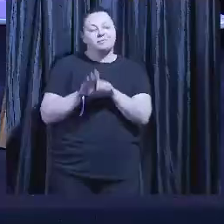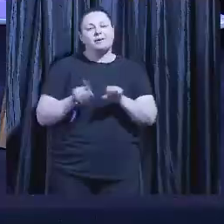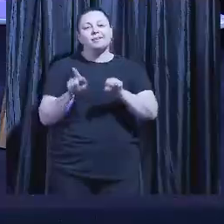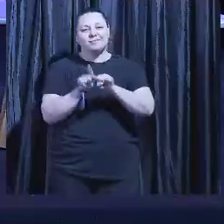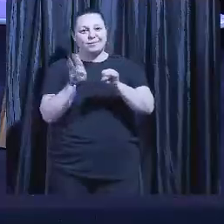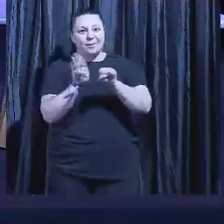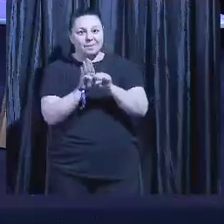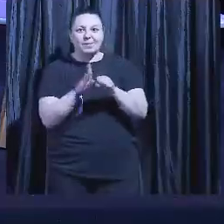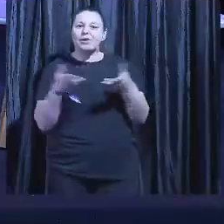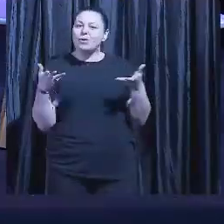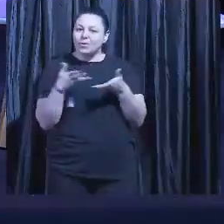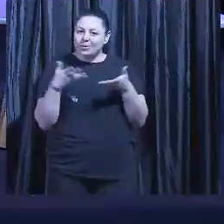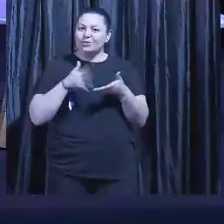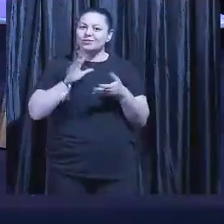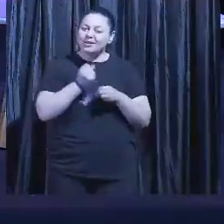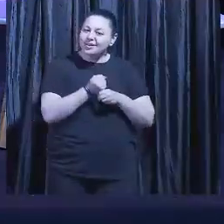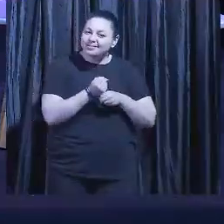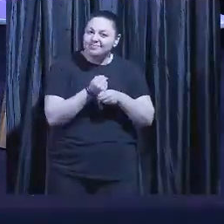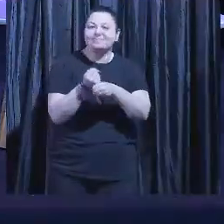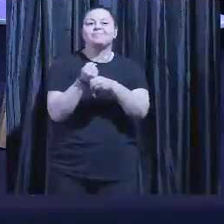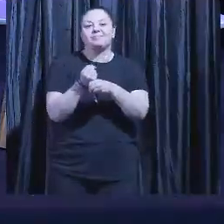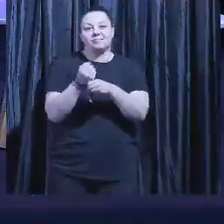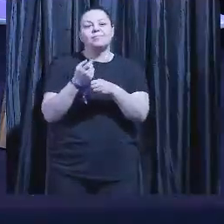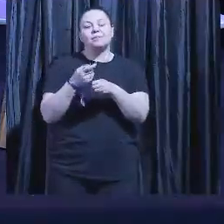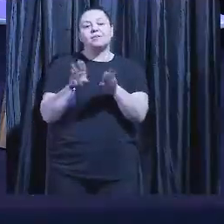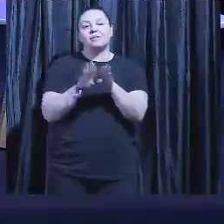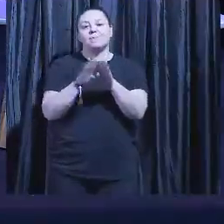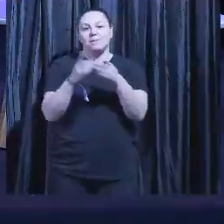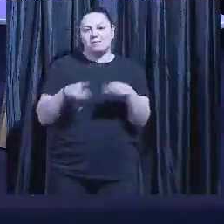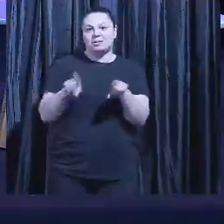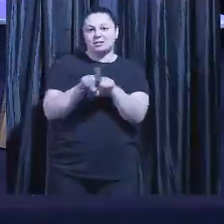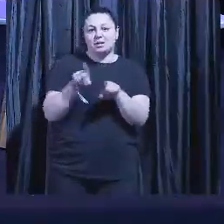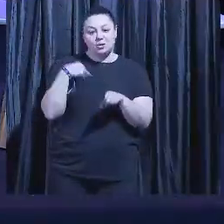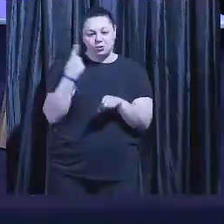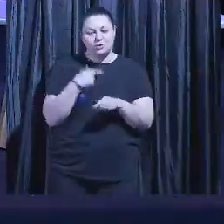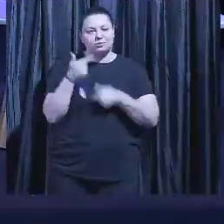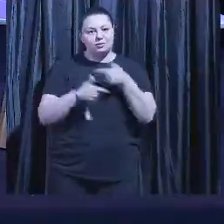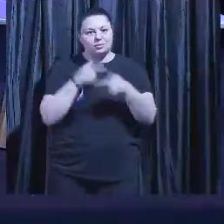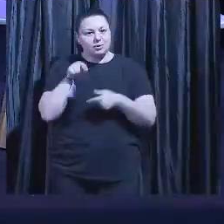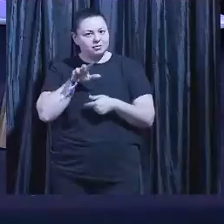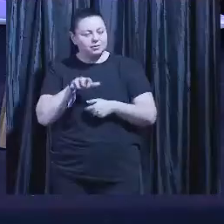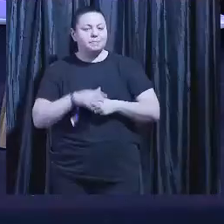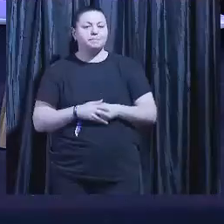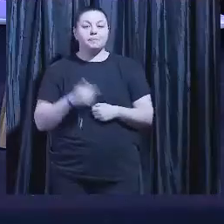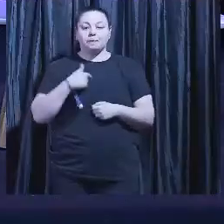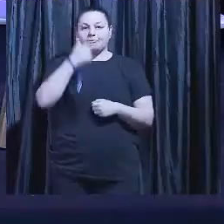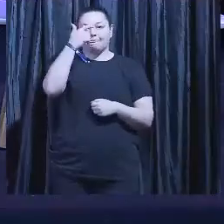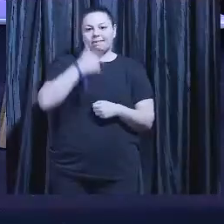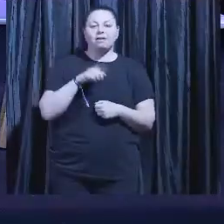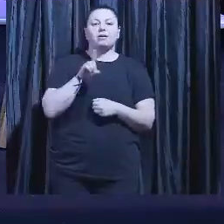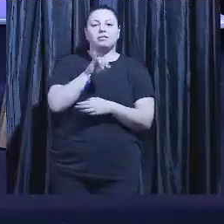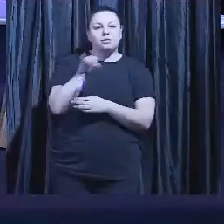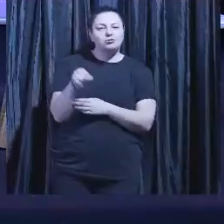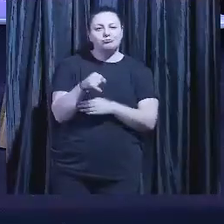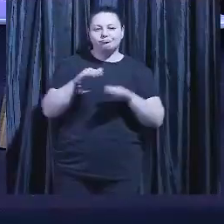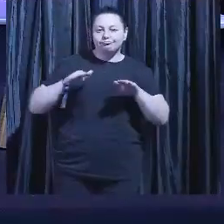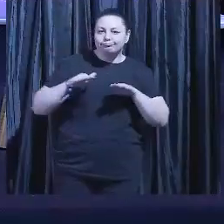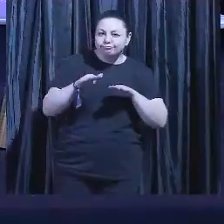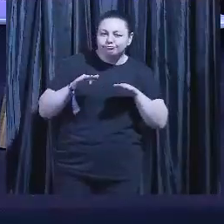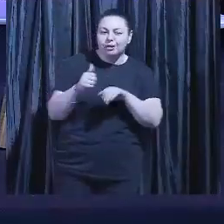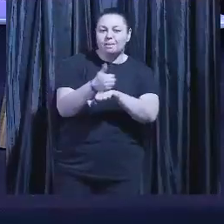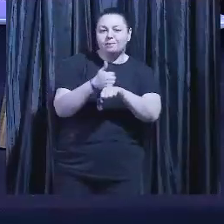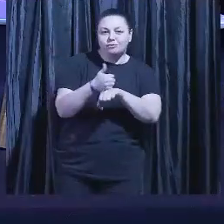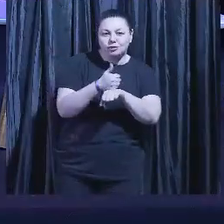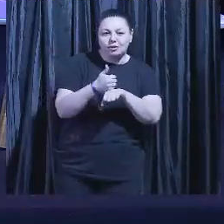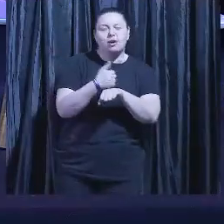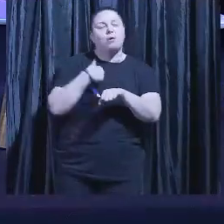nossas parceiras já há muitos anos, e trabalhamos dessa forma. Eu sou DJ, profissional, turntablista,